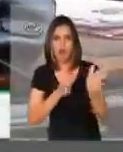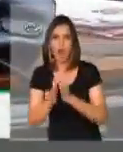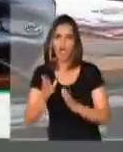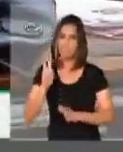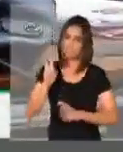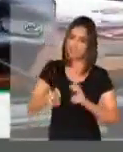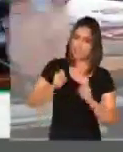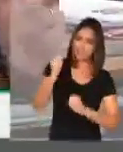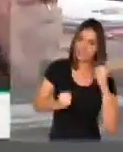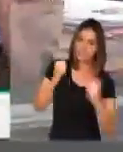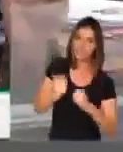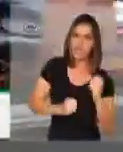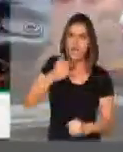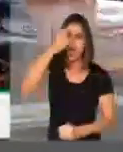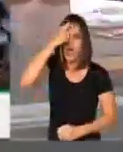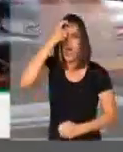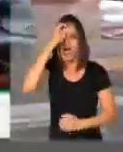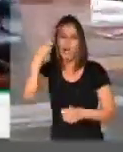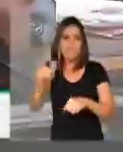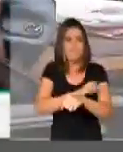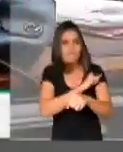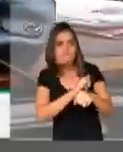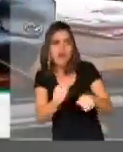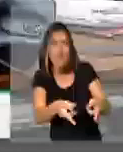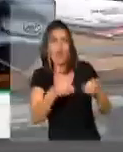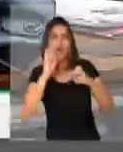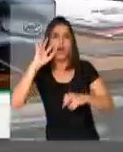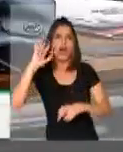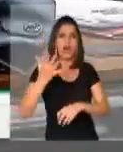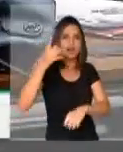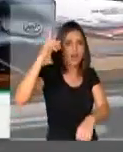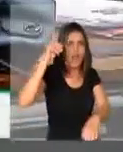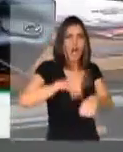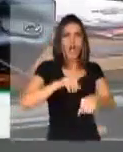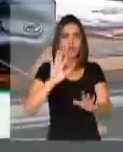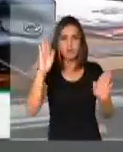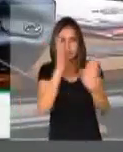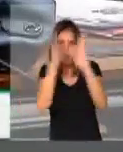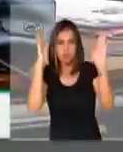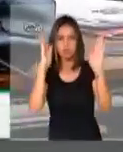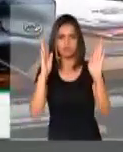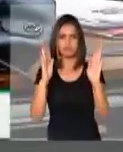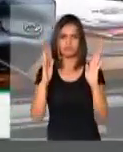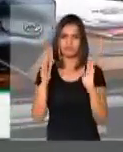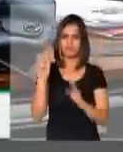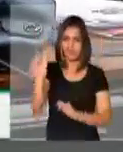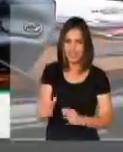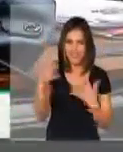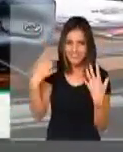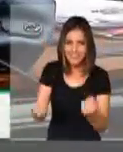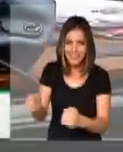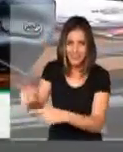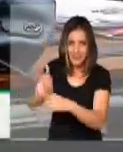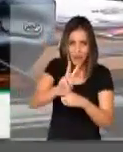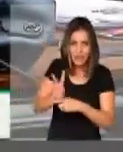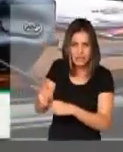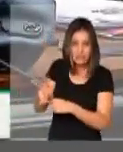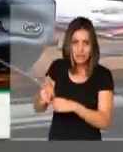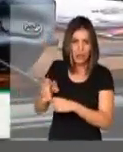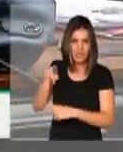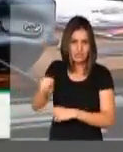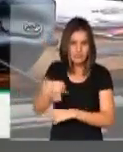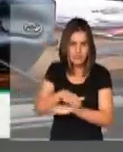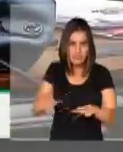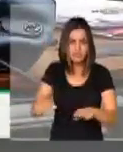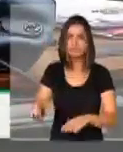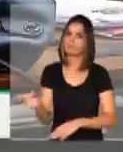de raciocínio, que não tenha capacidade de tomar decisões de imediato. Todos os senhores querem uma proteção